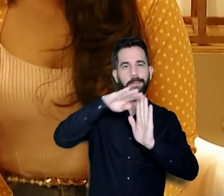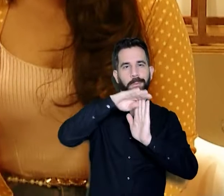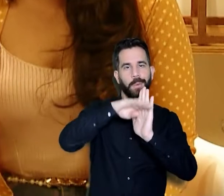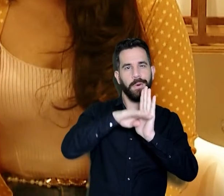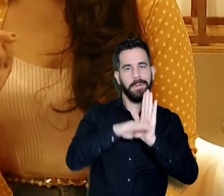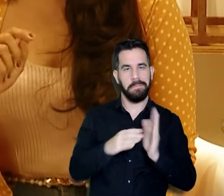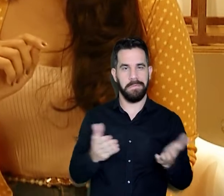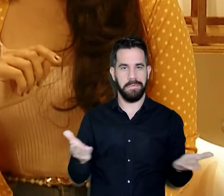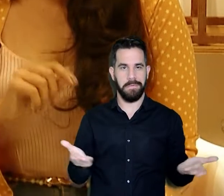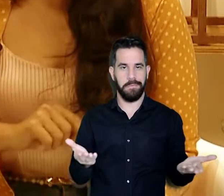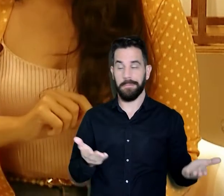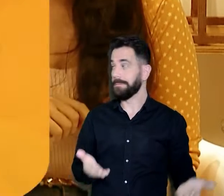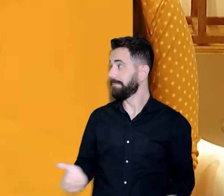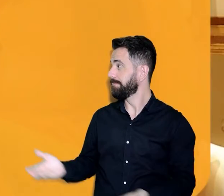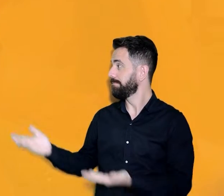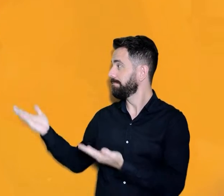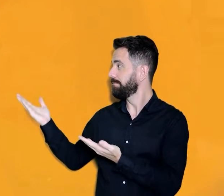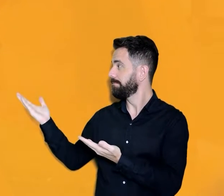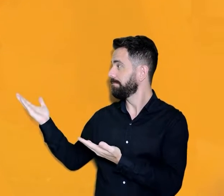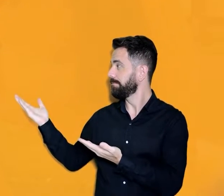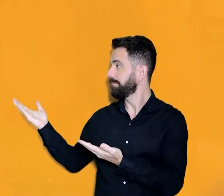A seguir,